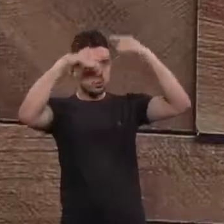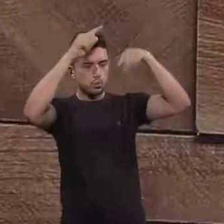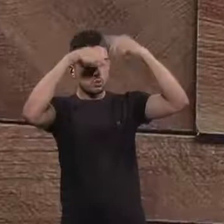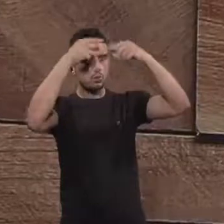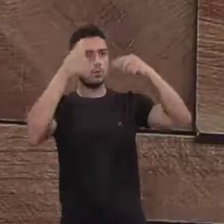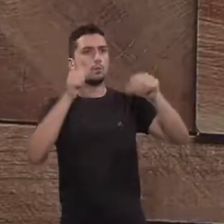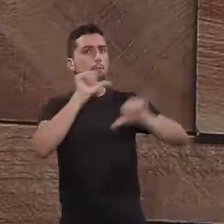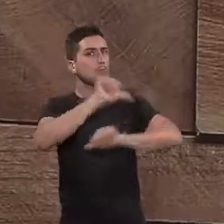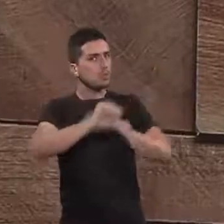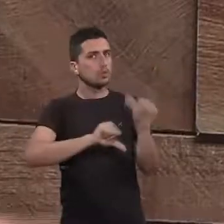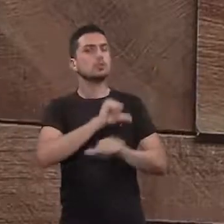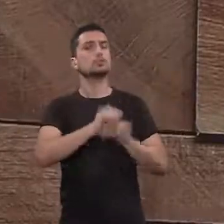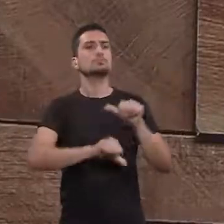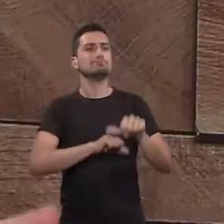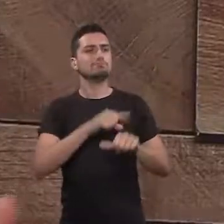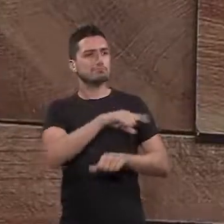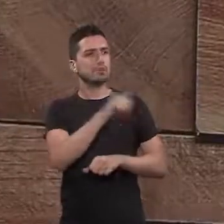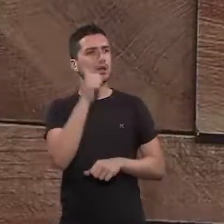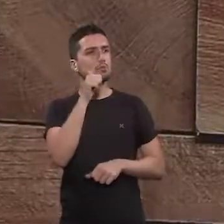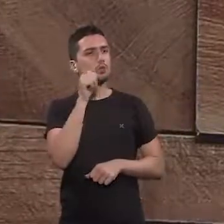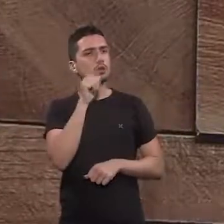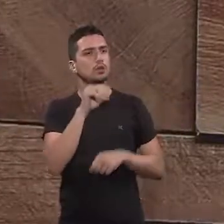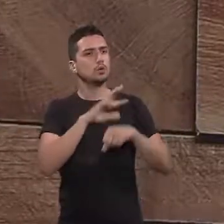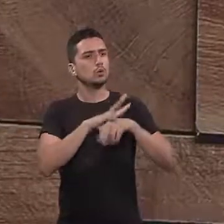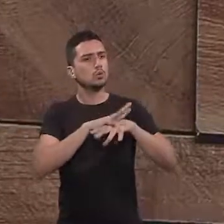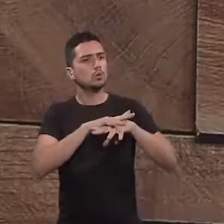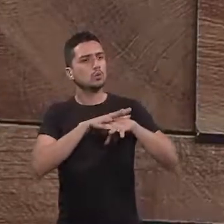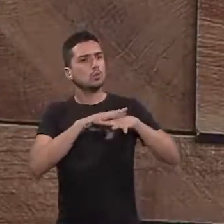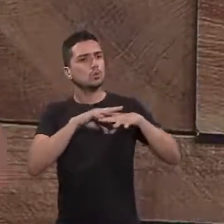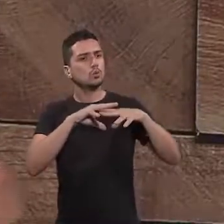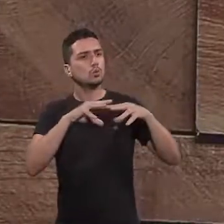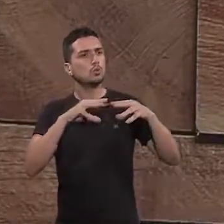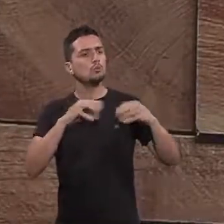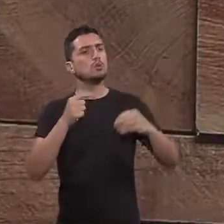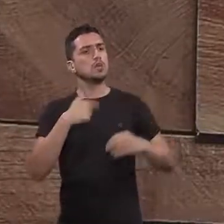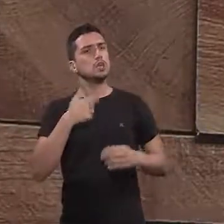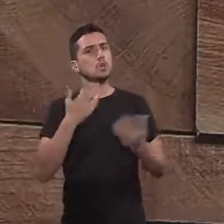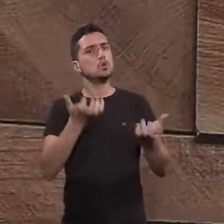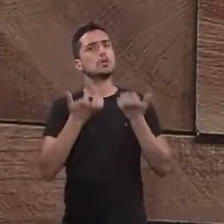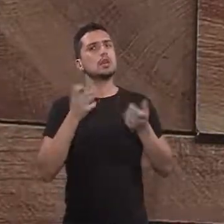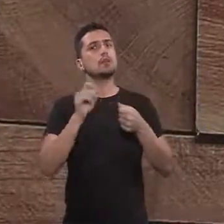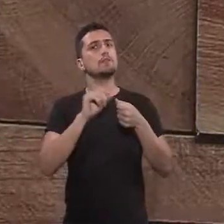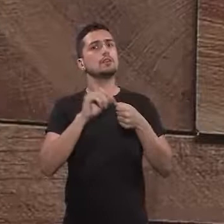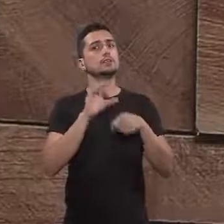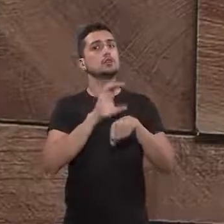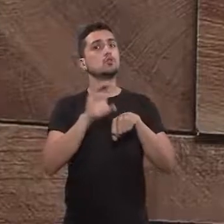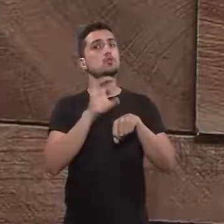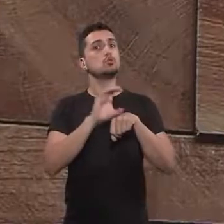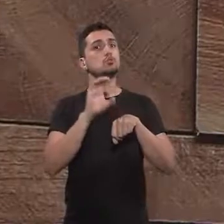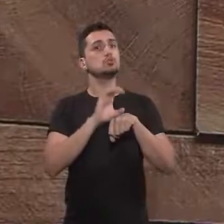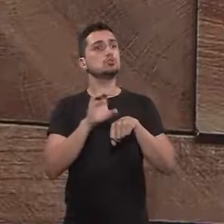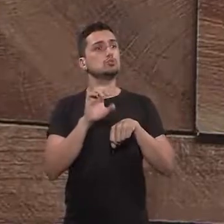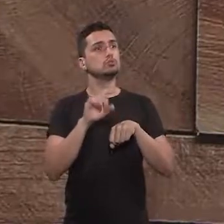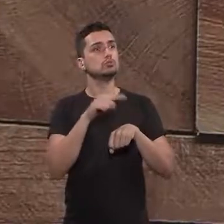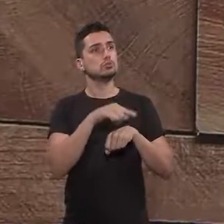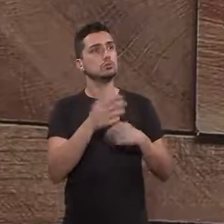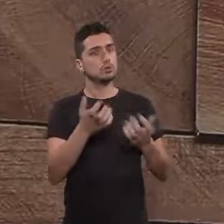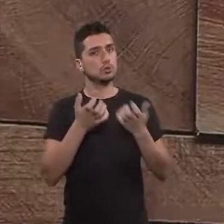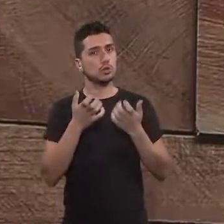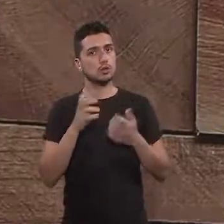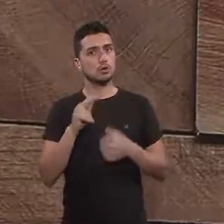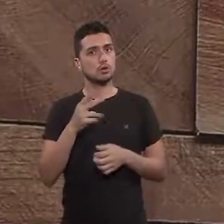mudar o paradigma da sua vida, os seus valores, e ela começou a dizer, olha, estou tão impressionada que eu vou fazer o curso de reiki também, que eu vou ministrar o reiki